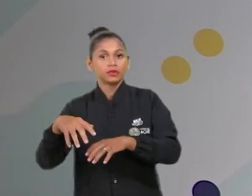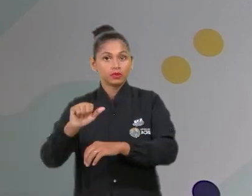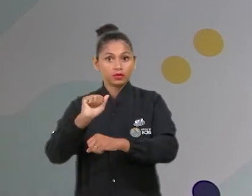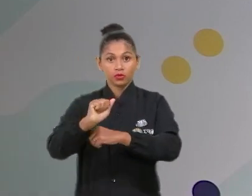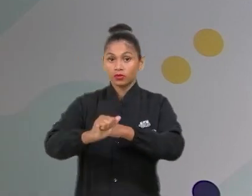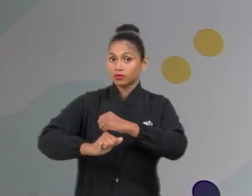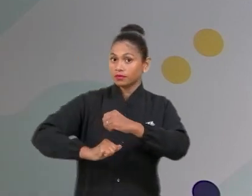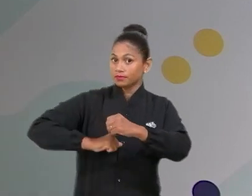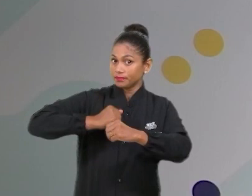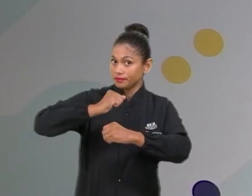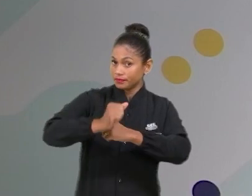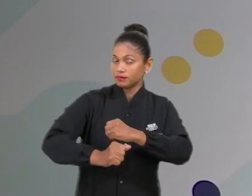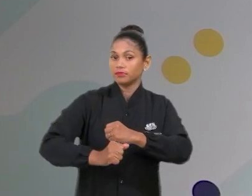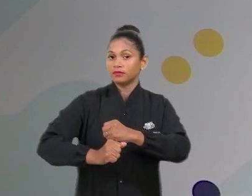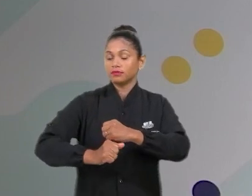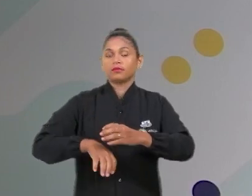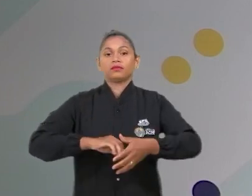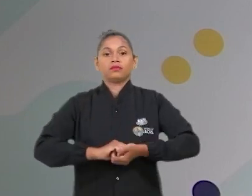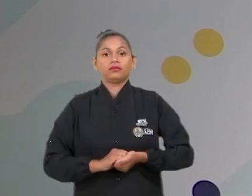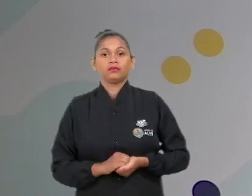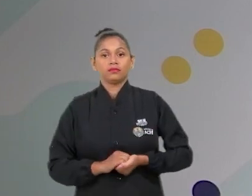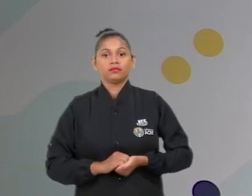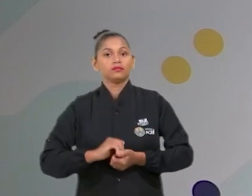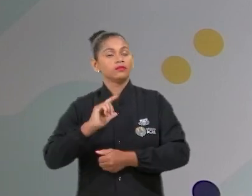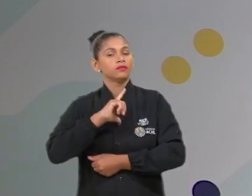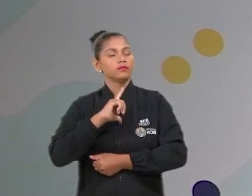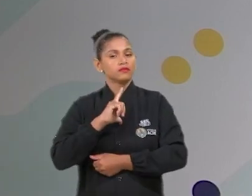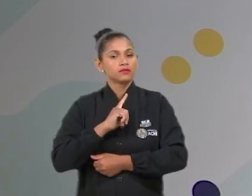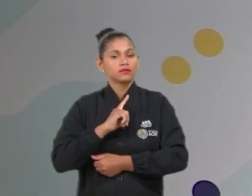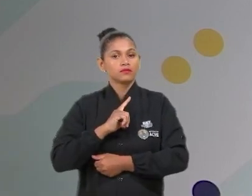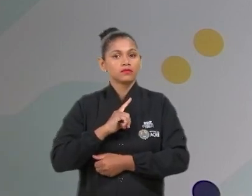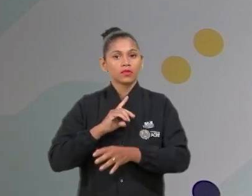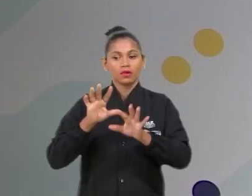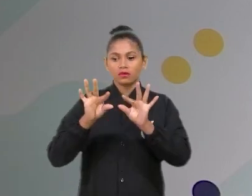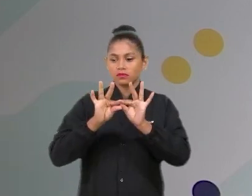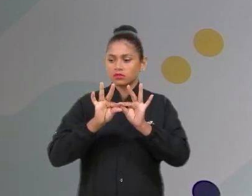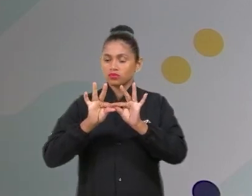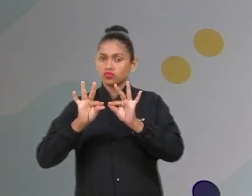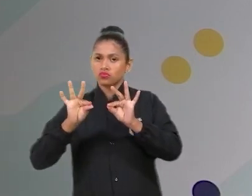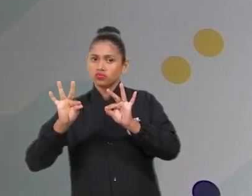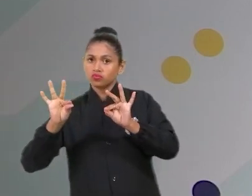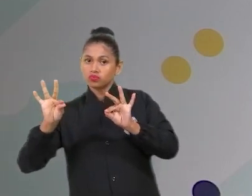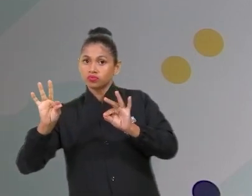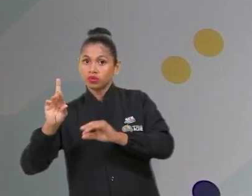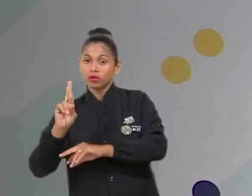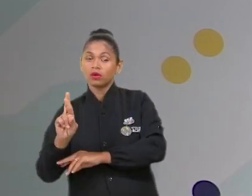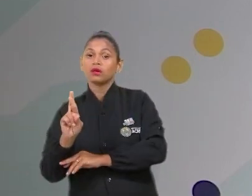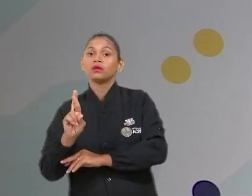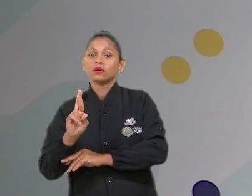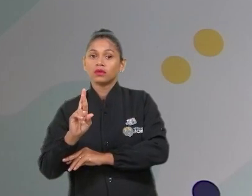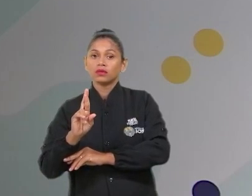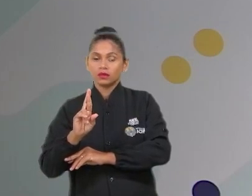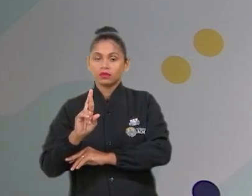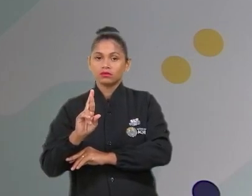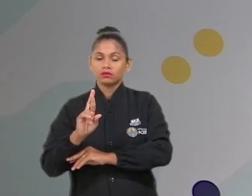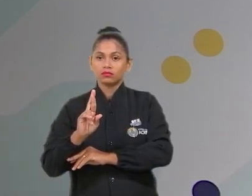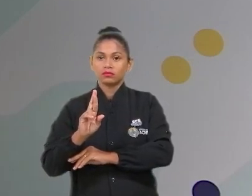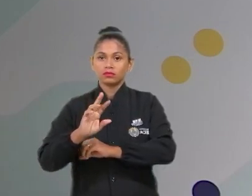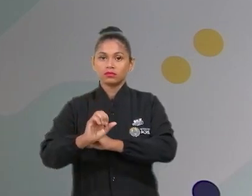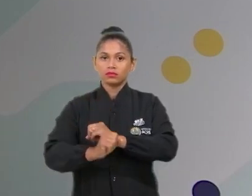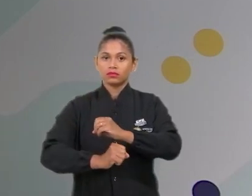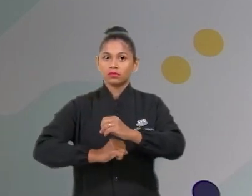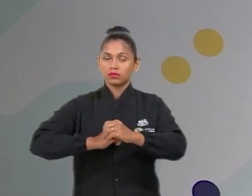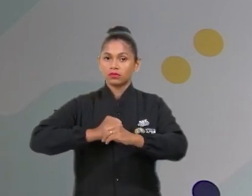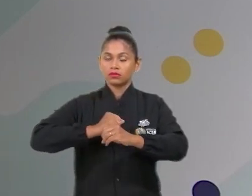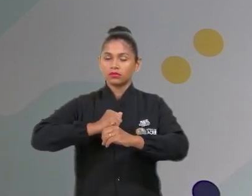de valência, tendo aí um raio bem maior, quanto maior for a quantidade